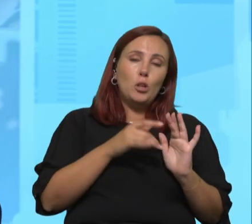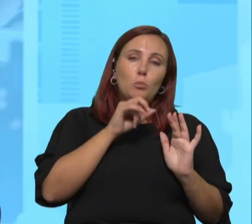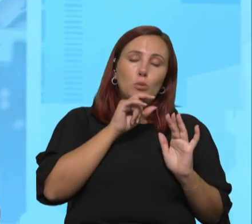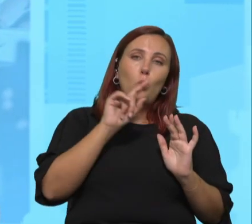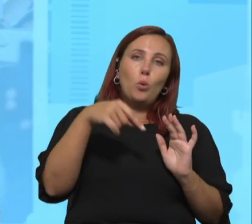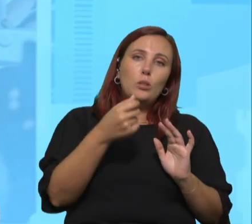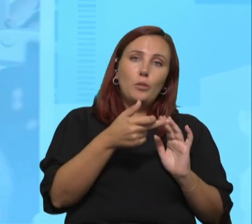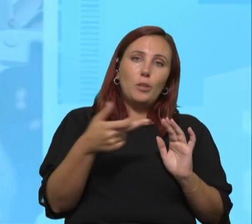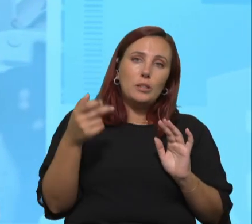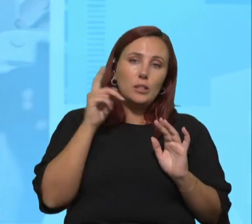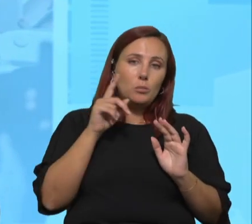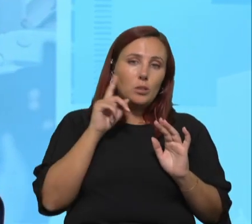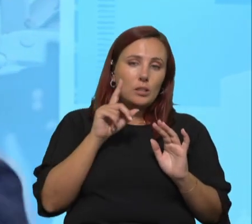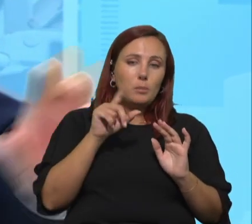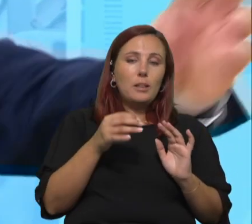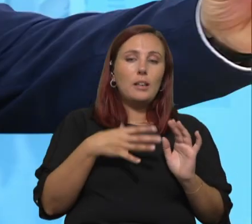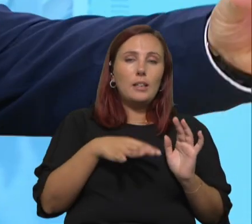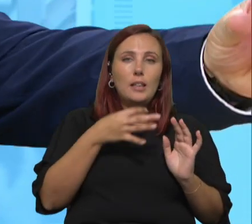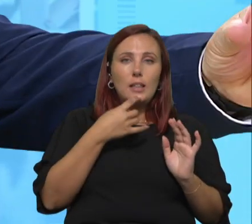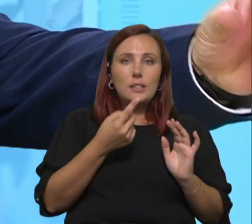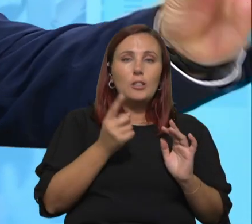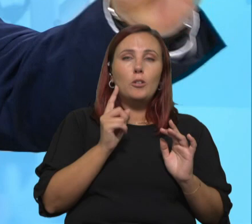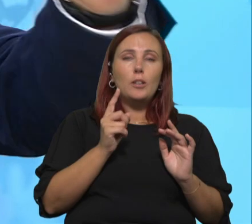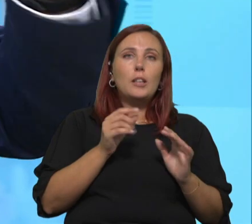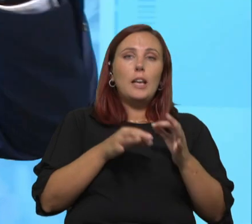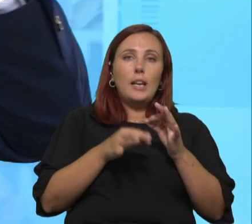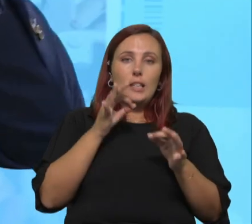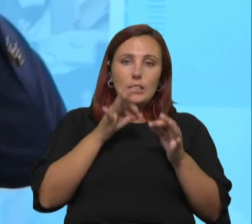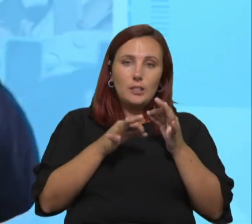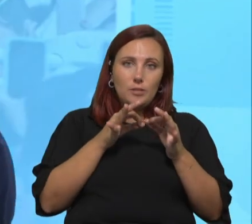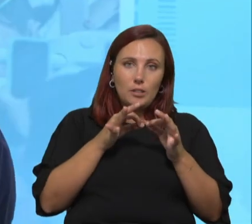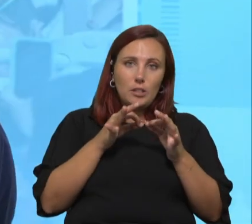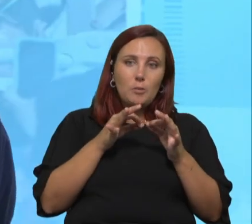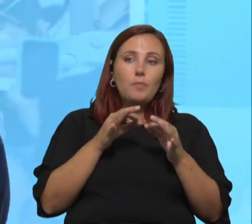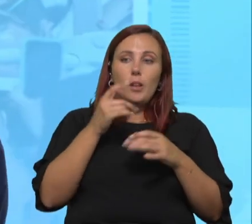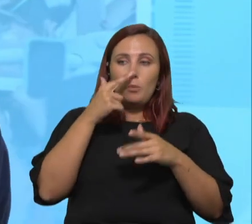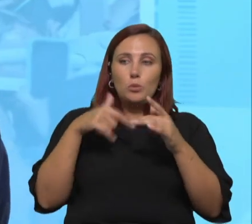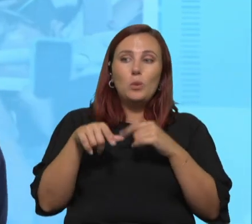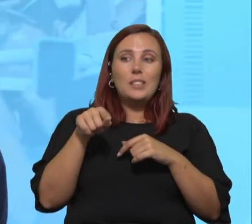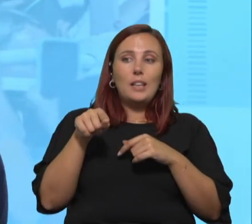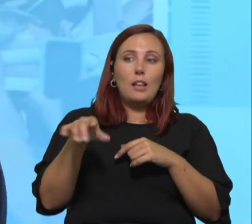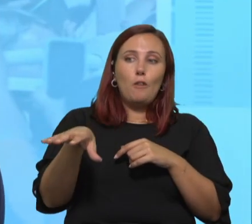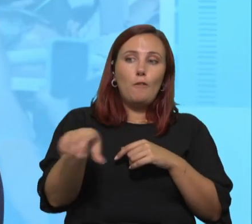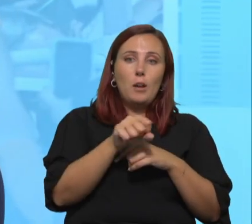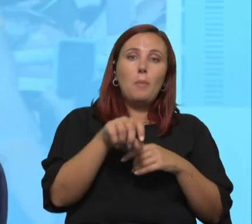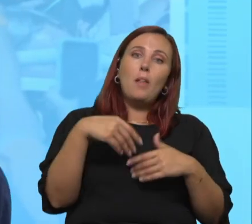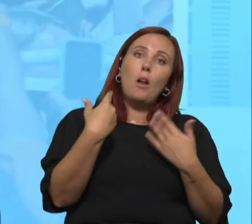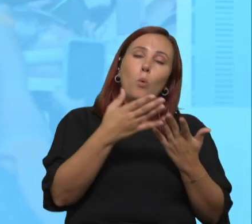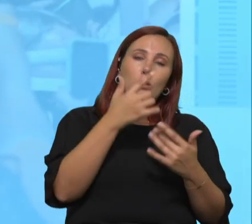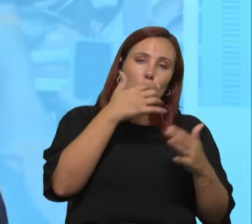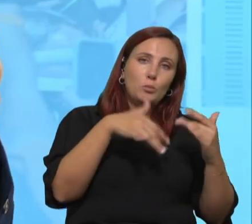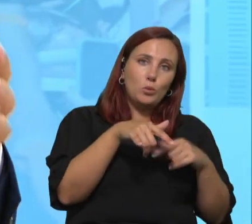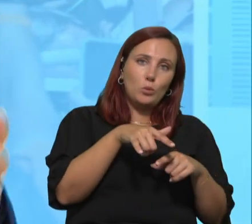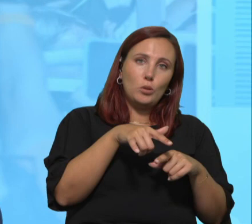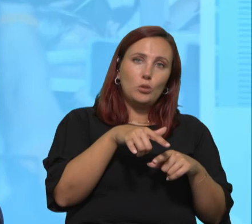também muito importante que eu ainda queria falar, que é: esta vinha vai ser retirada a este povo para ser dada a outro povo. É a